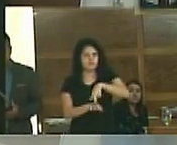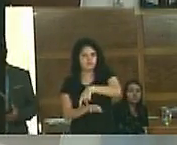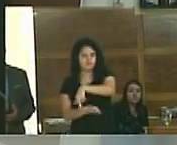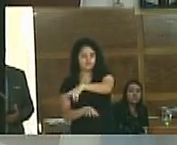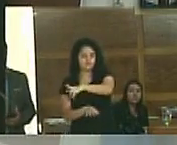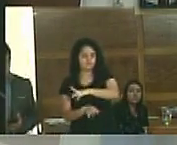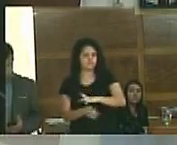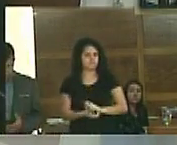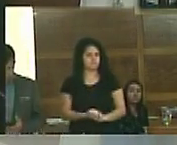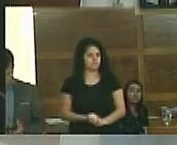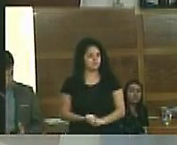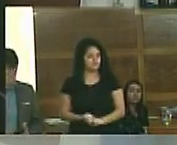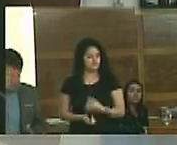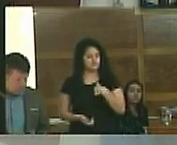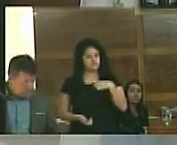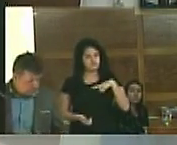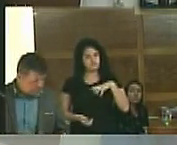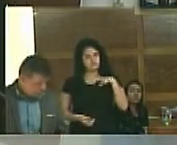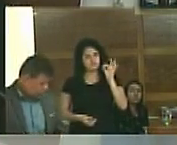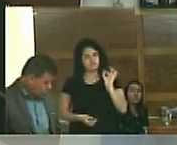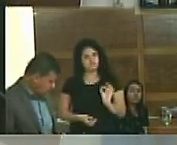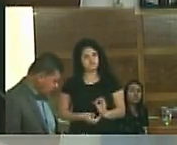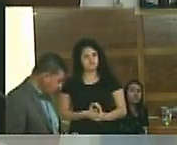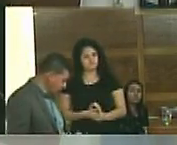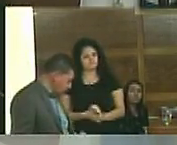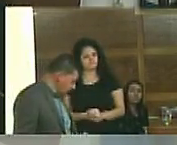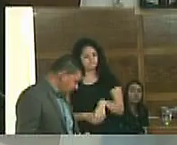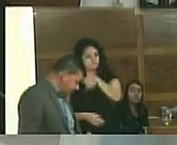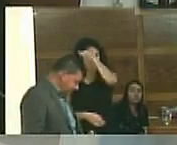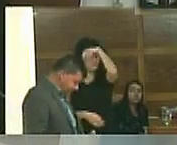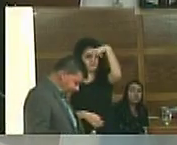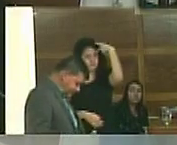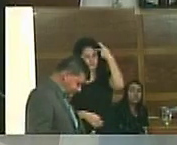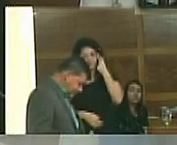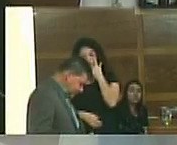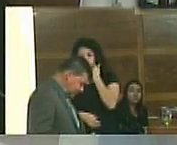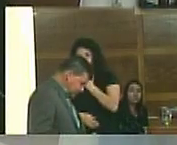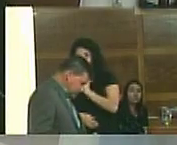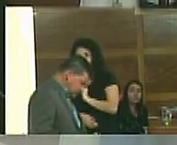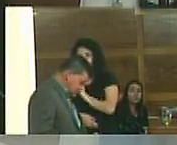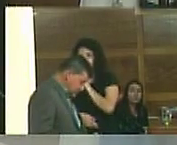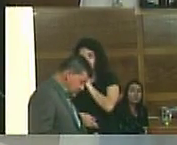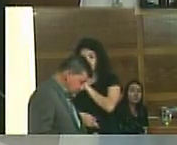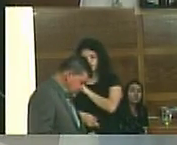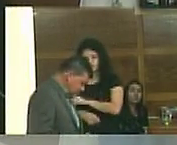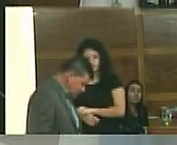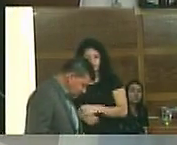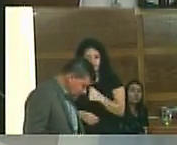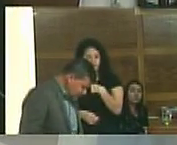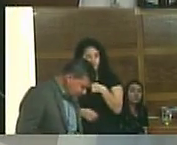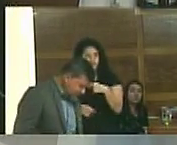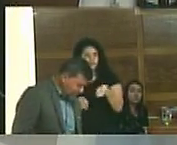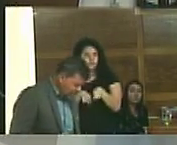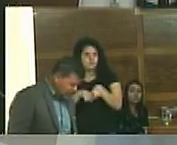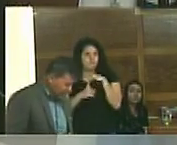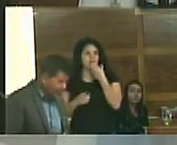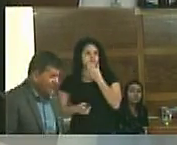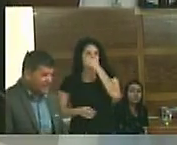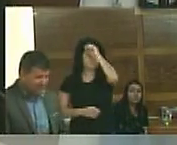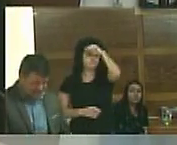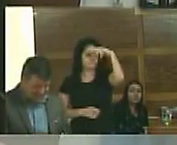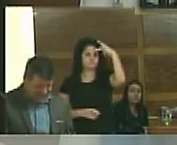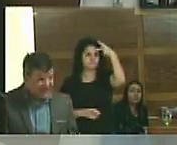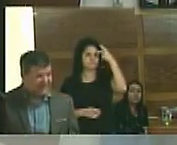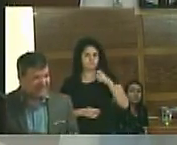ali, né? Eu tenho certeza que a nossa prefeitura vai estar vendo isso. Também indicando ao prefeito a instalação